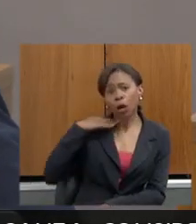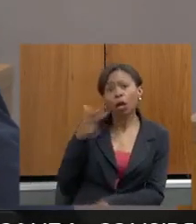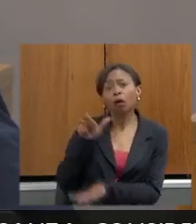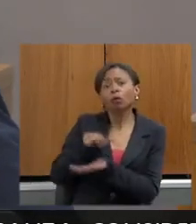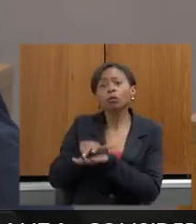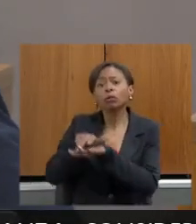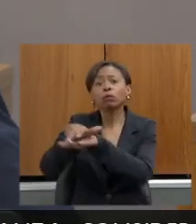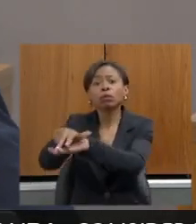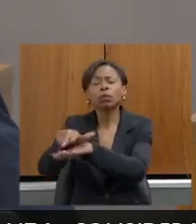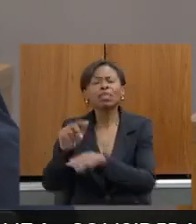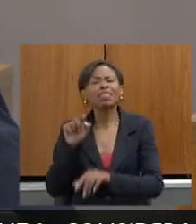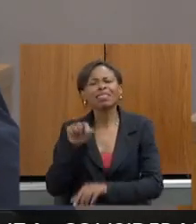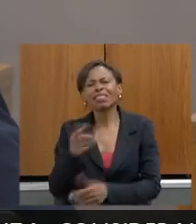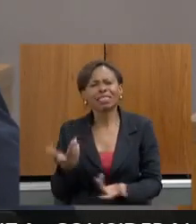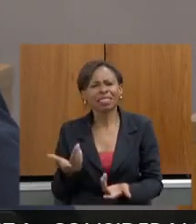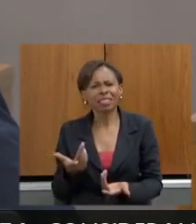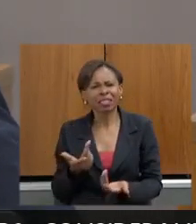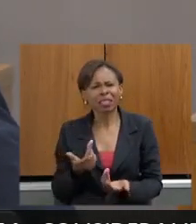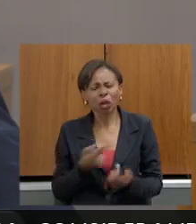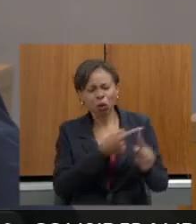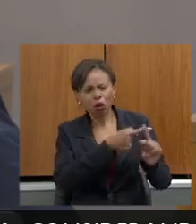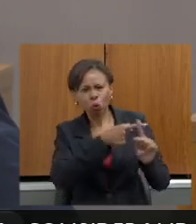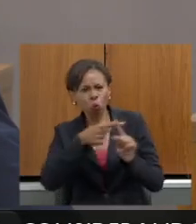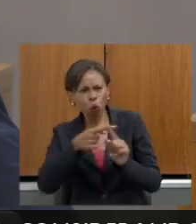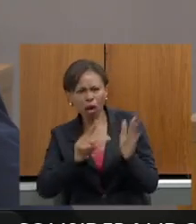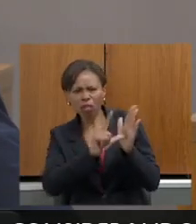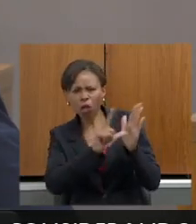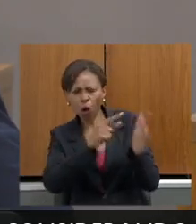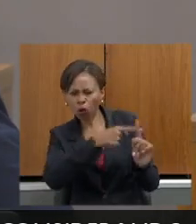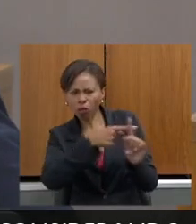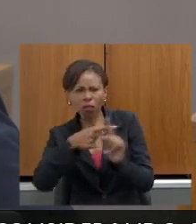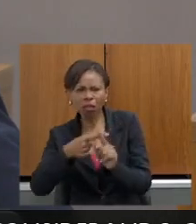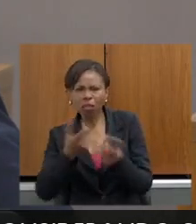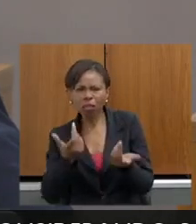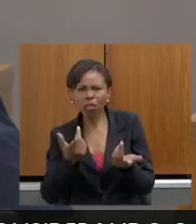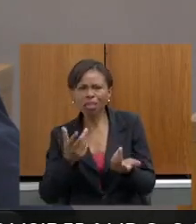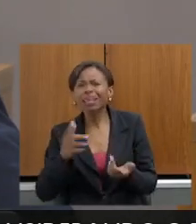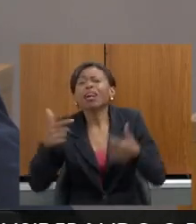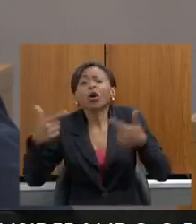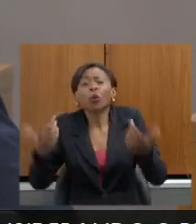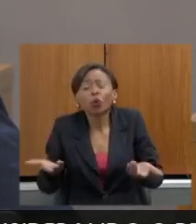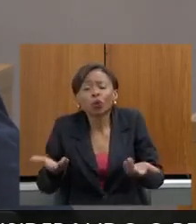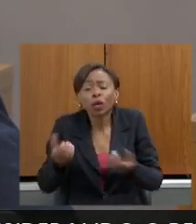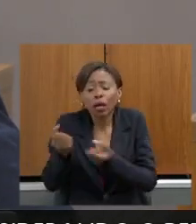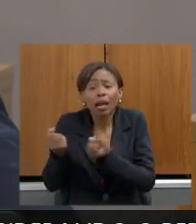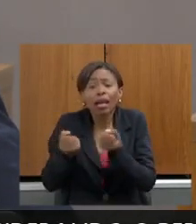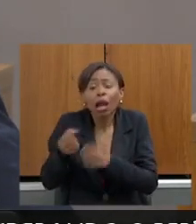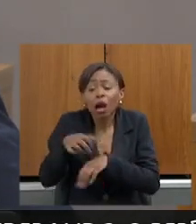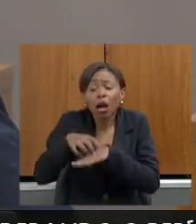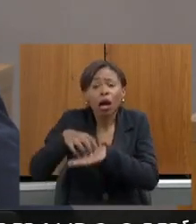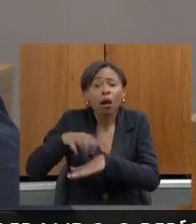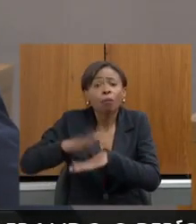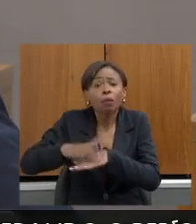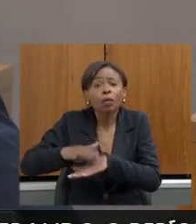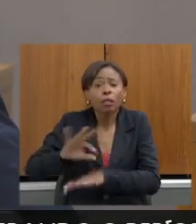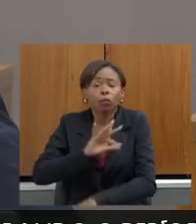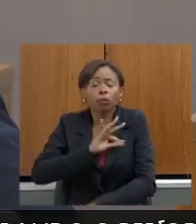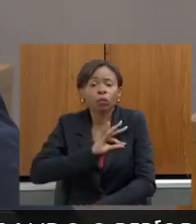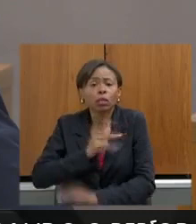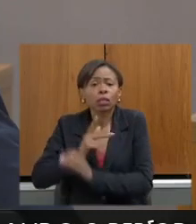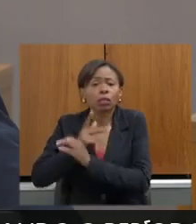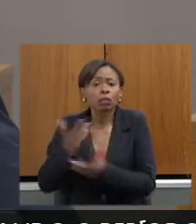funerária em Santa caracterização né da nobreza da Polícia Civil